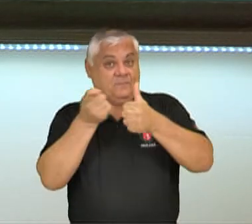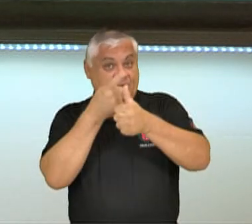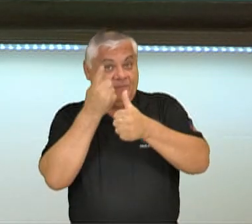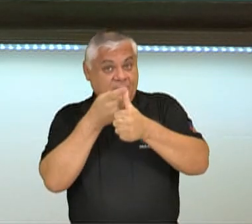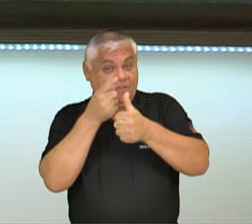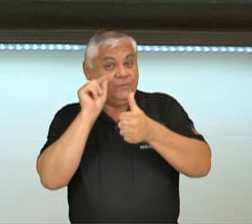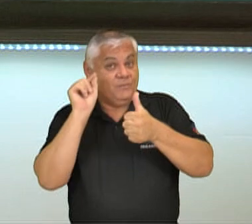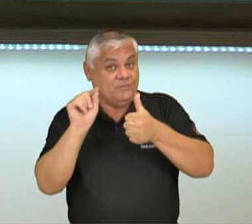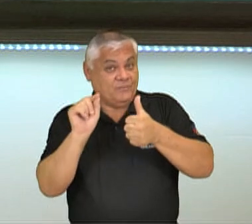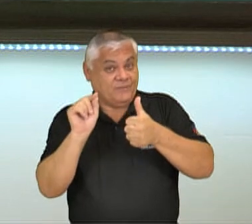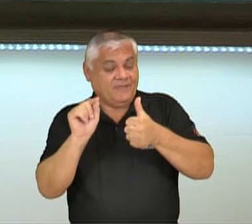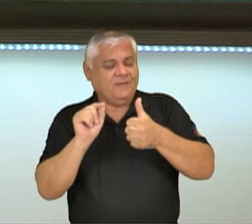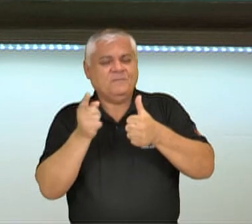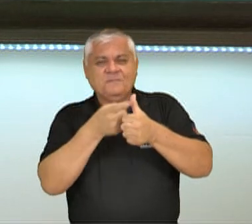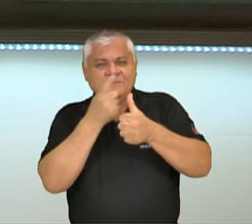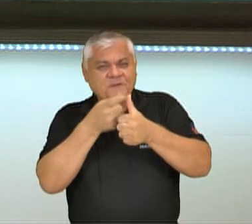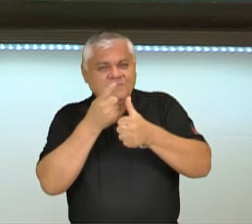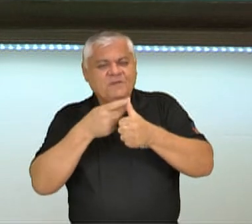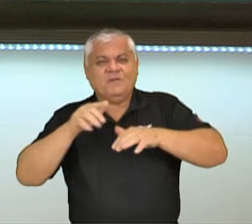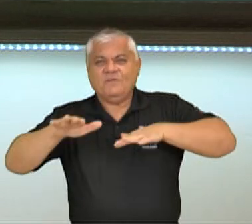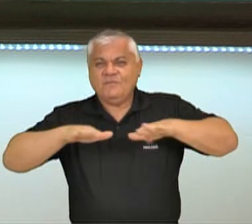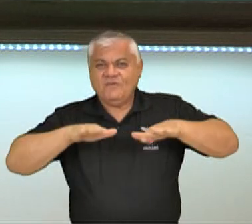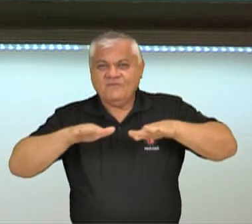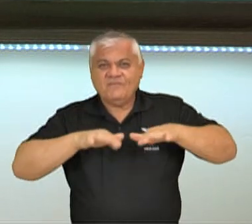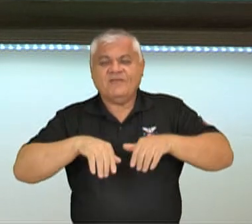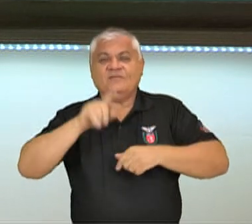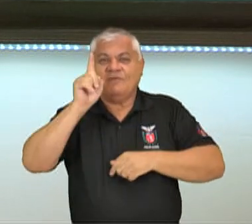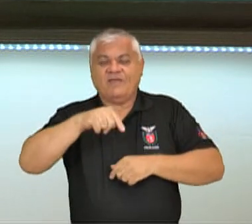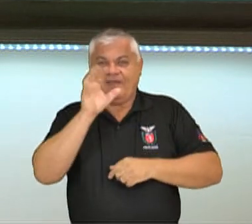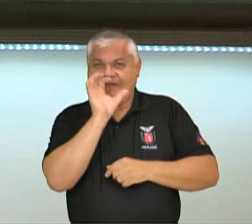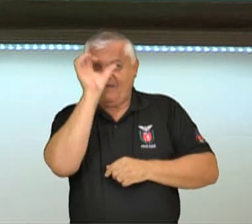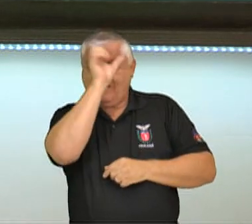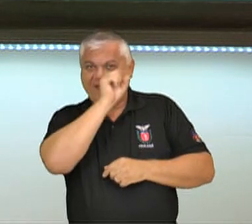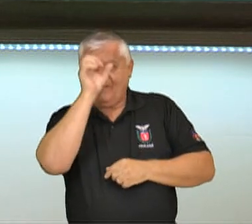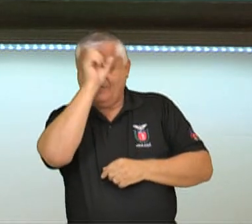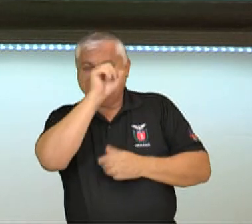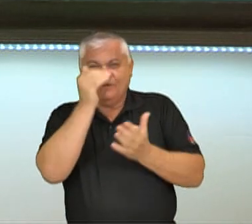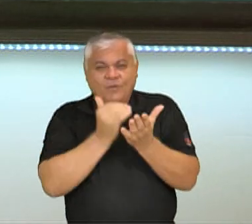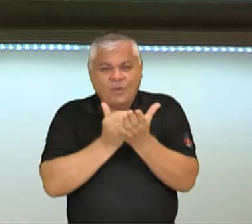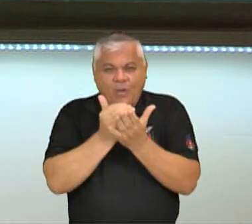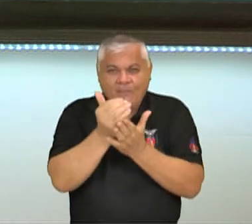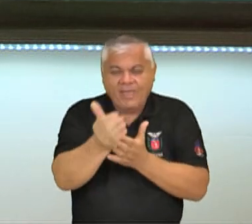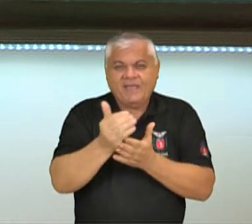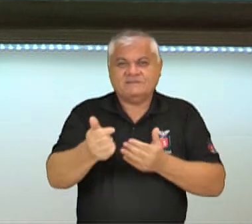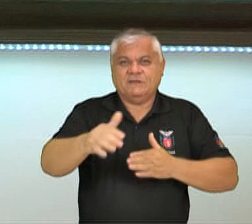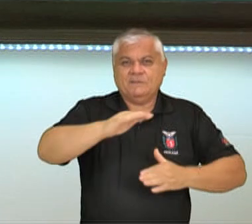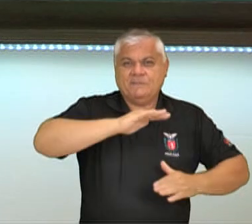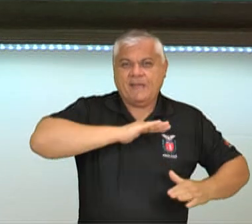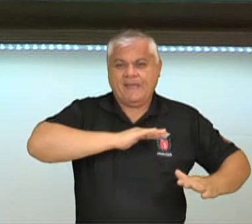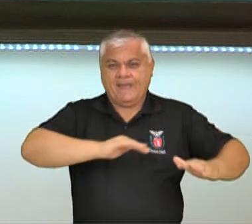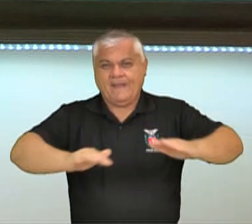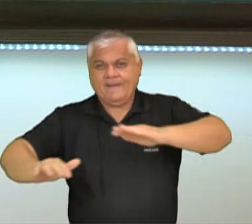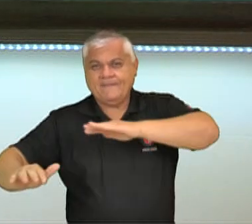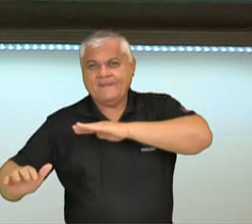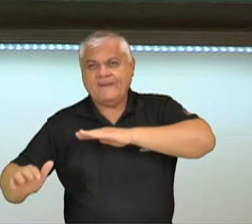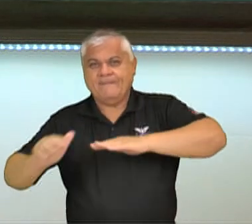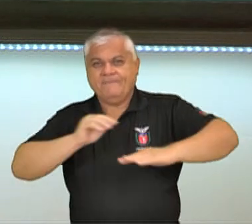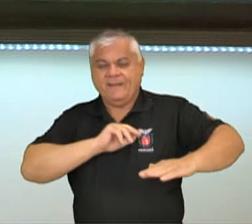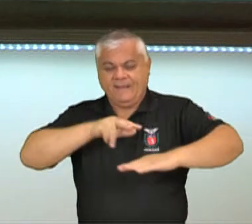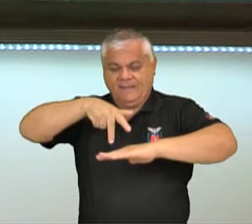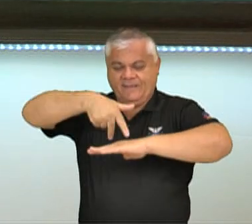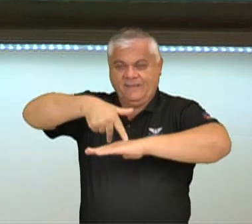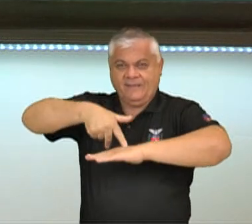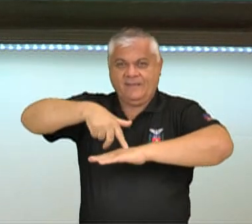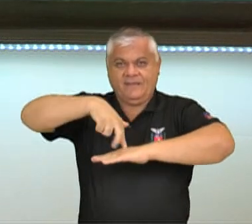o primeiro movimento que você aprende quando você começa a estudar ou começa a